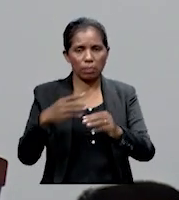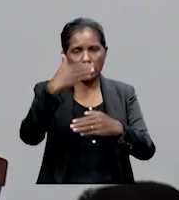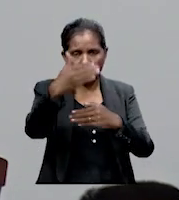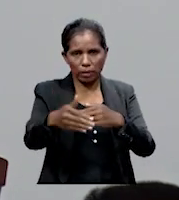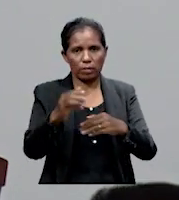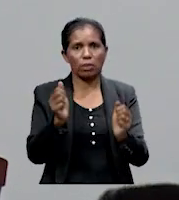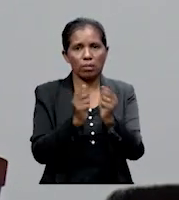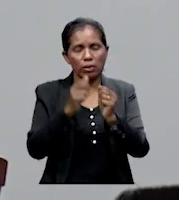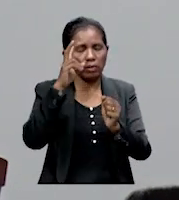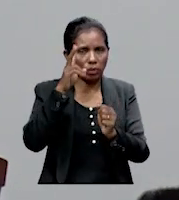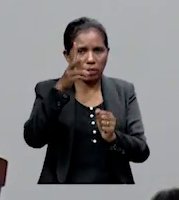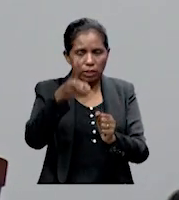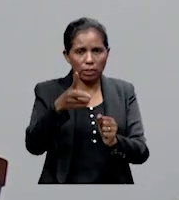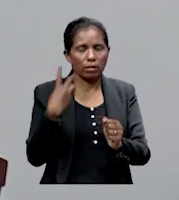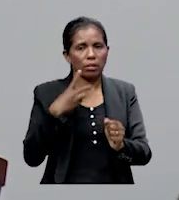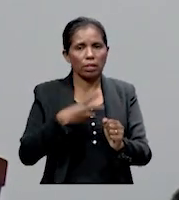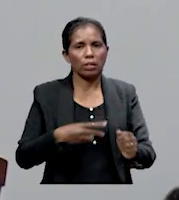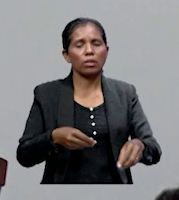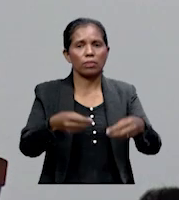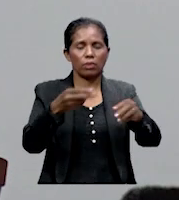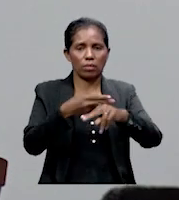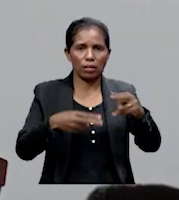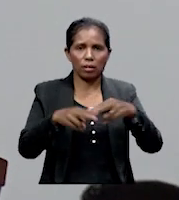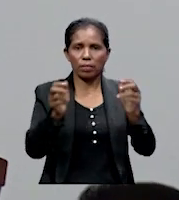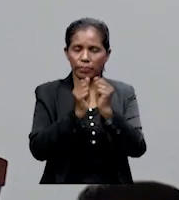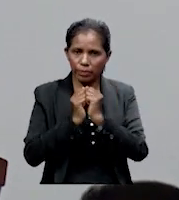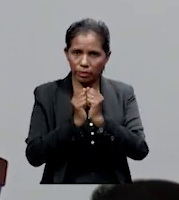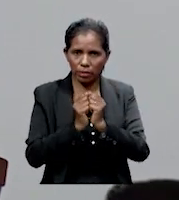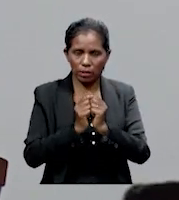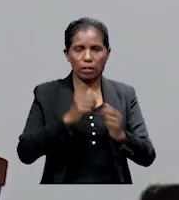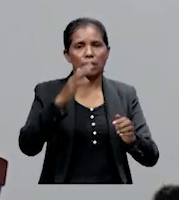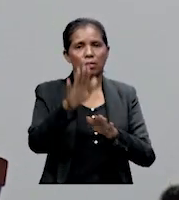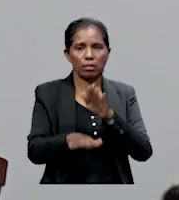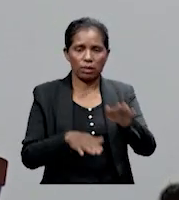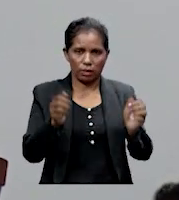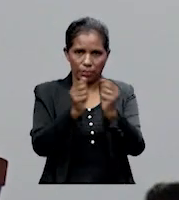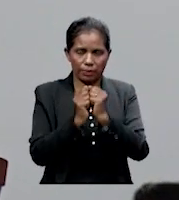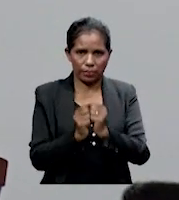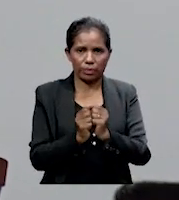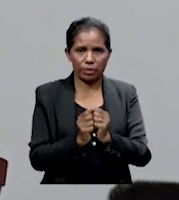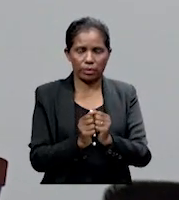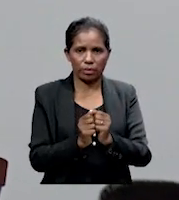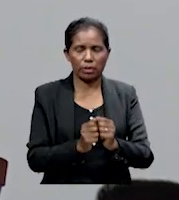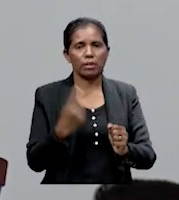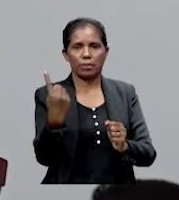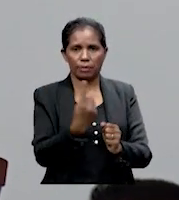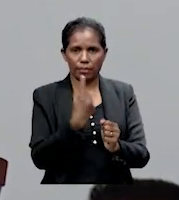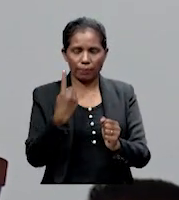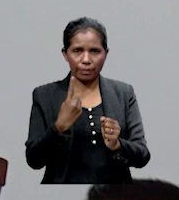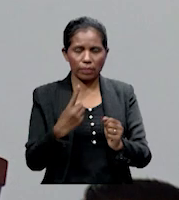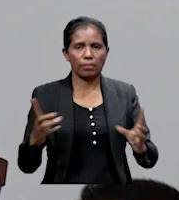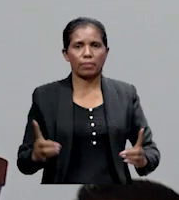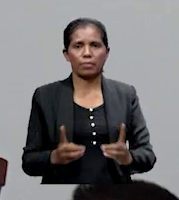ida para ita tu folima bamal atu hakata moto na fatin Para tu